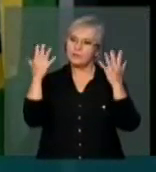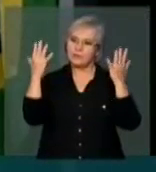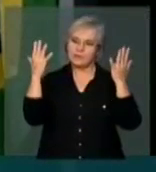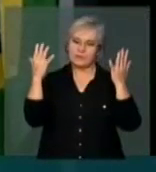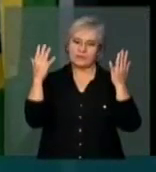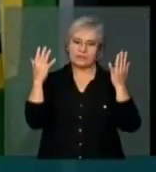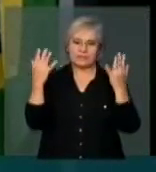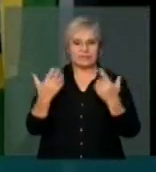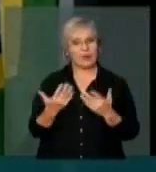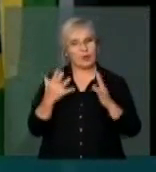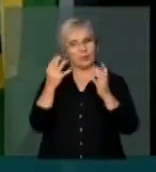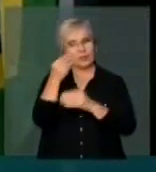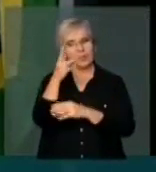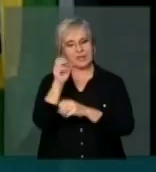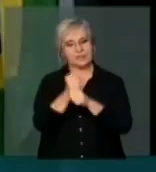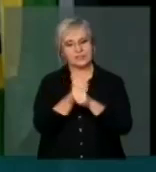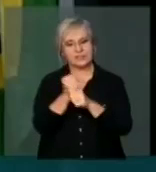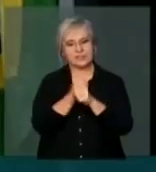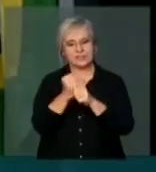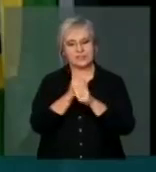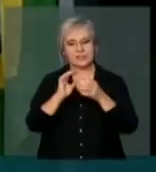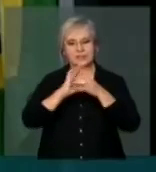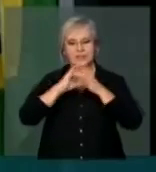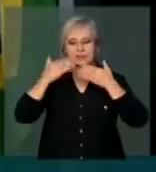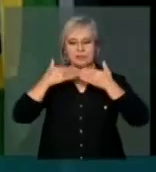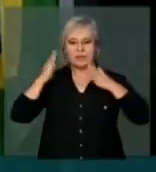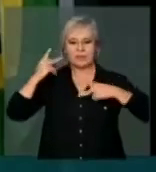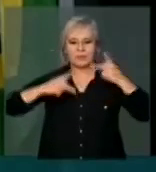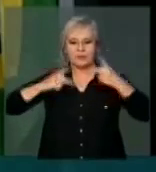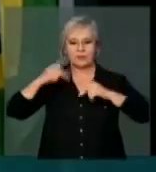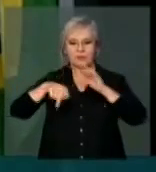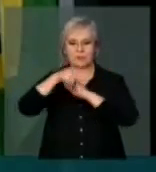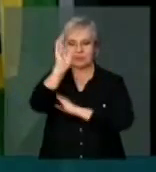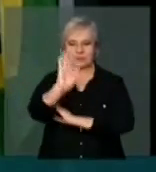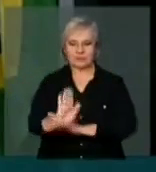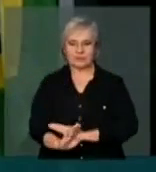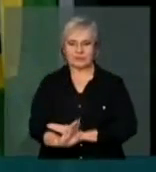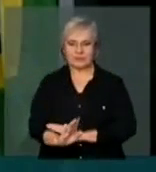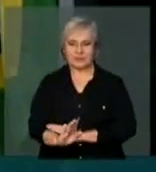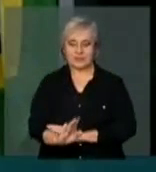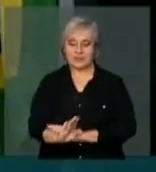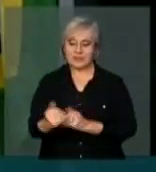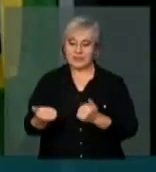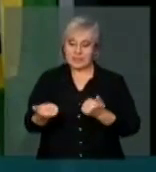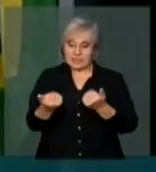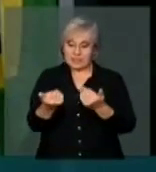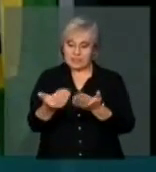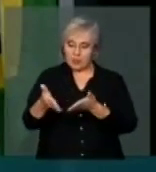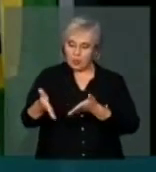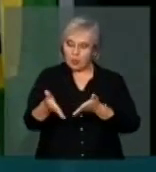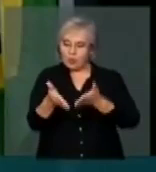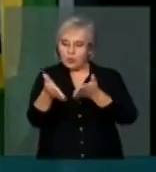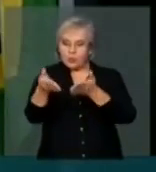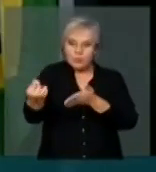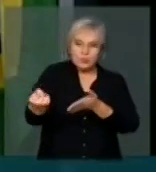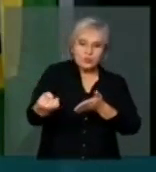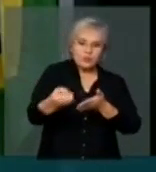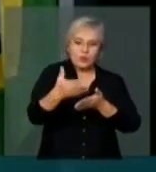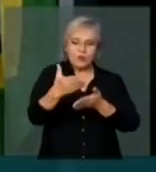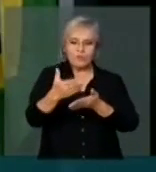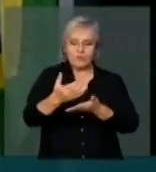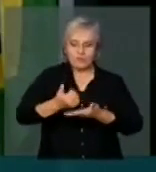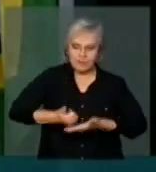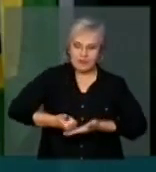em homenagem aos 30 anos da abertura política no Brasil, que deu um novo rumo em prol da democratização em